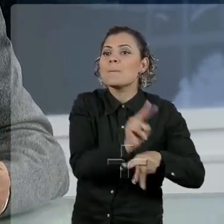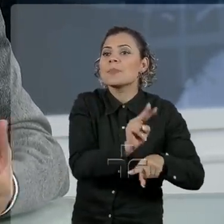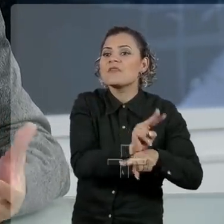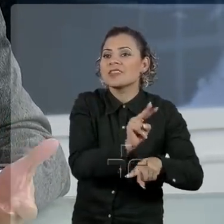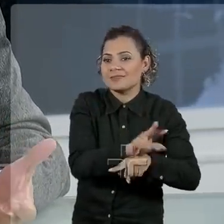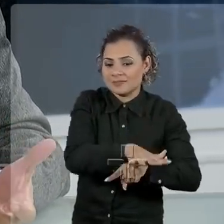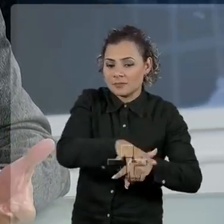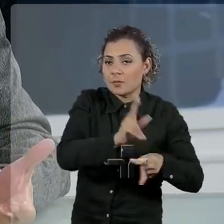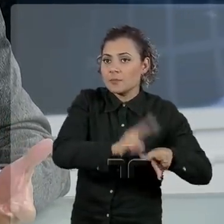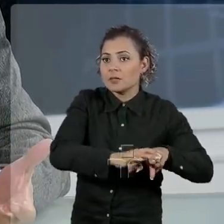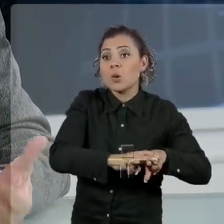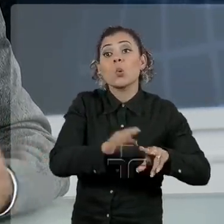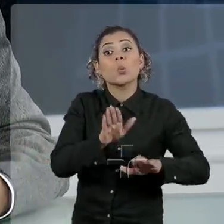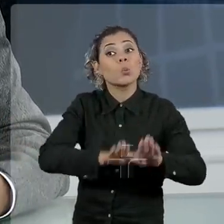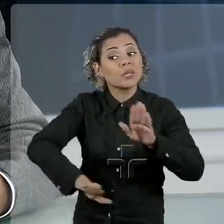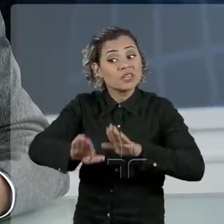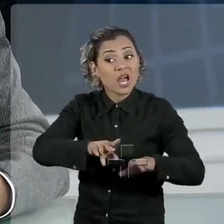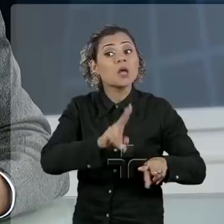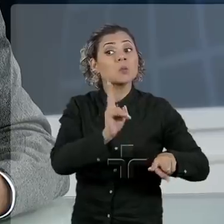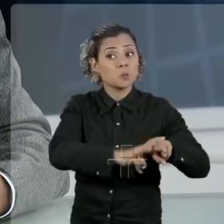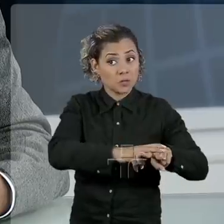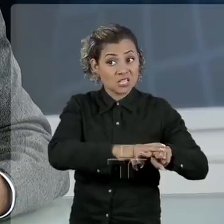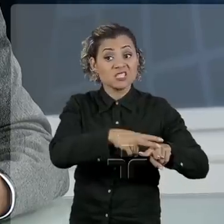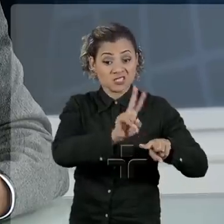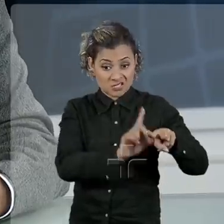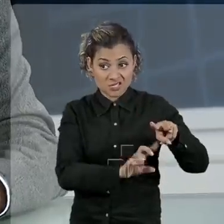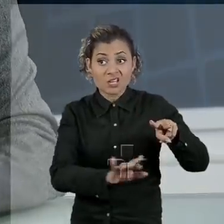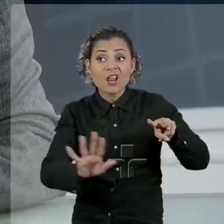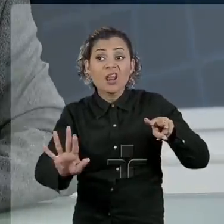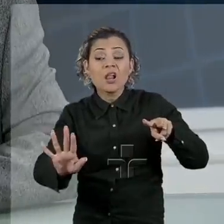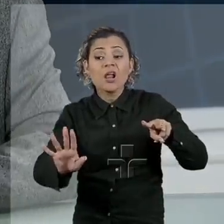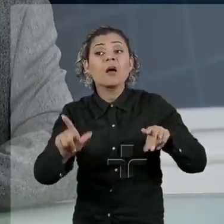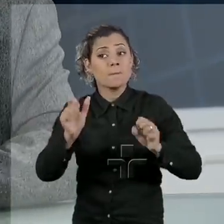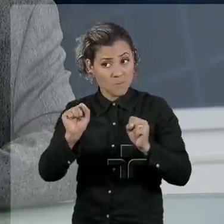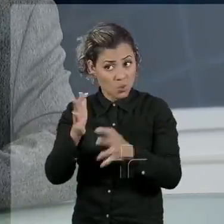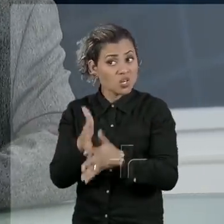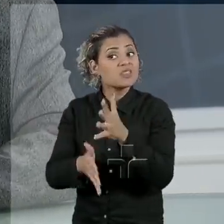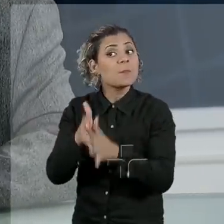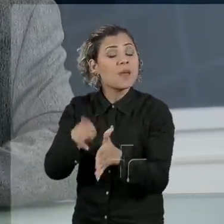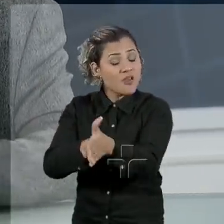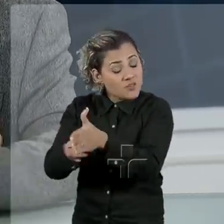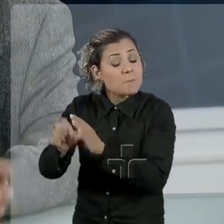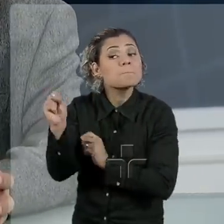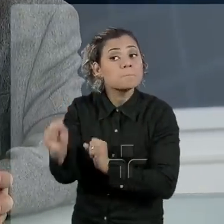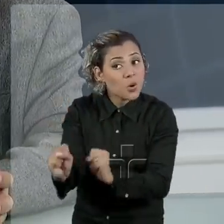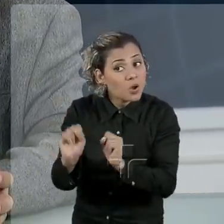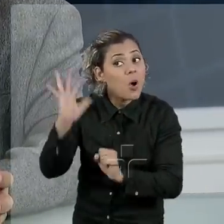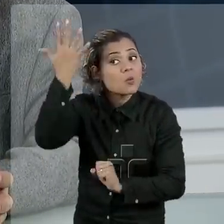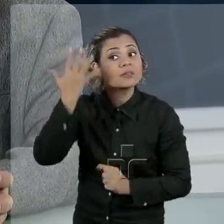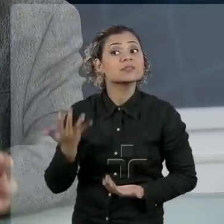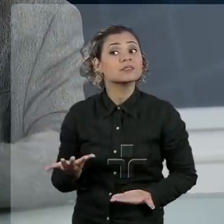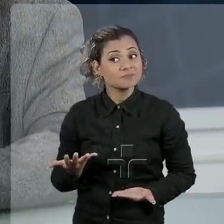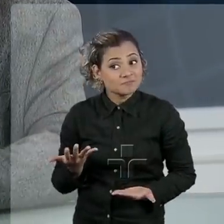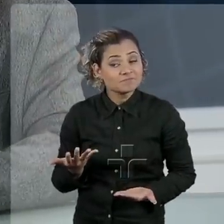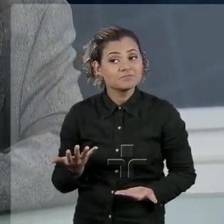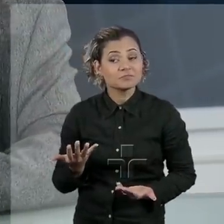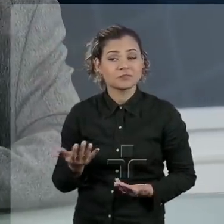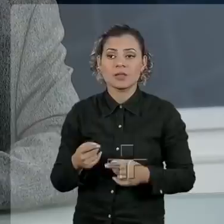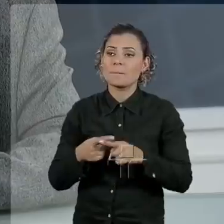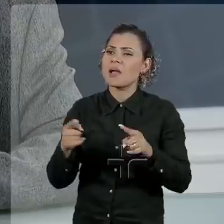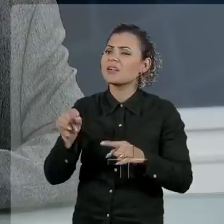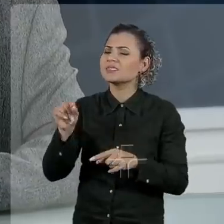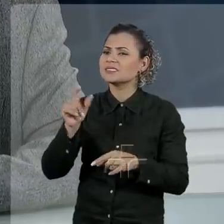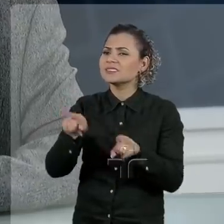julgamento não possam interferir na investigação estando livre. Né? Então, isso configura, junto com a história da